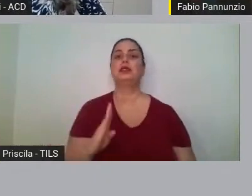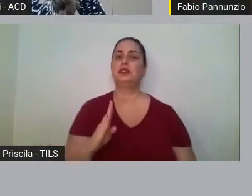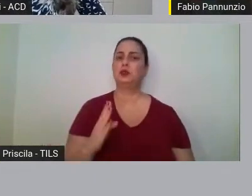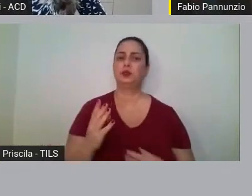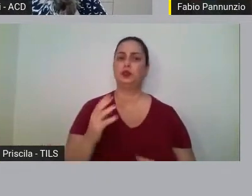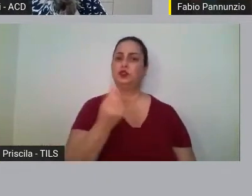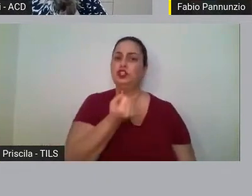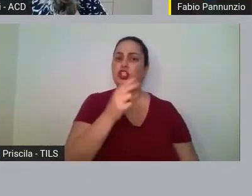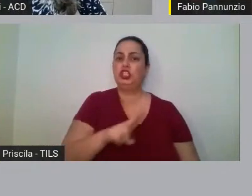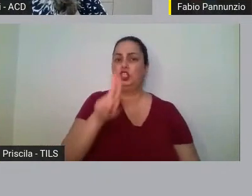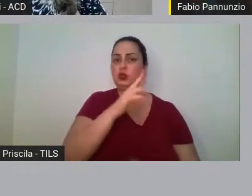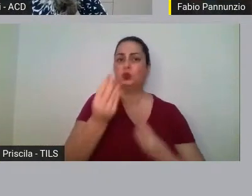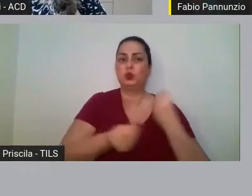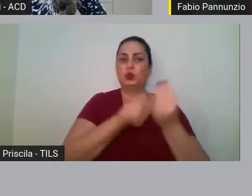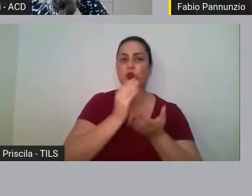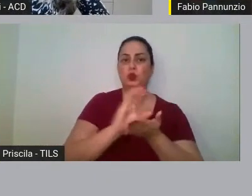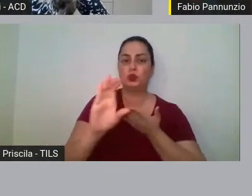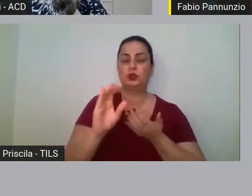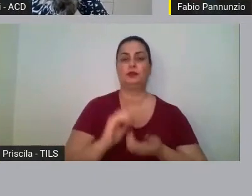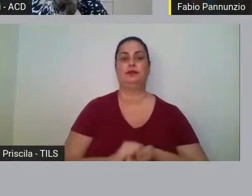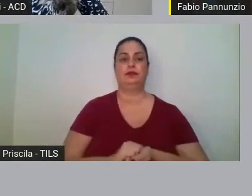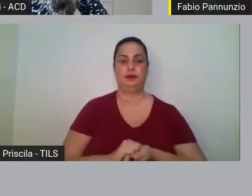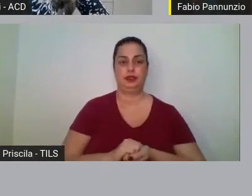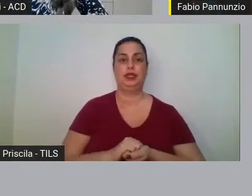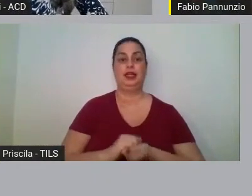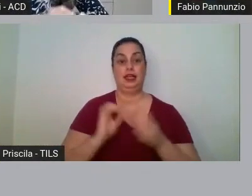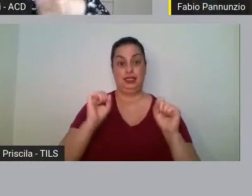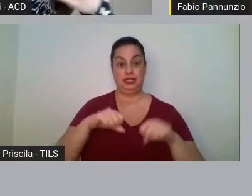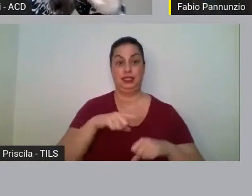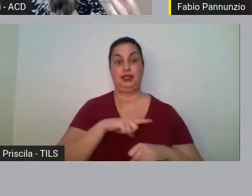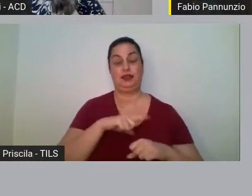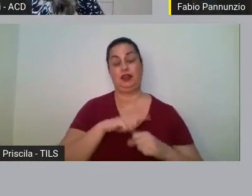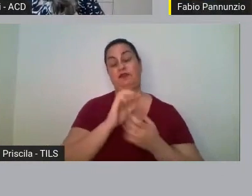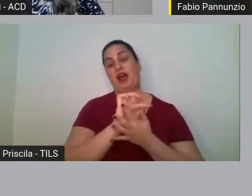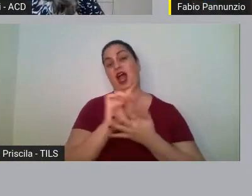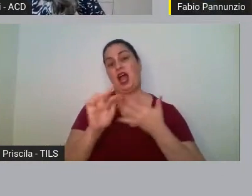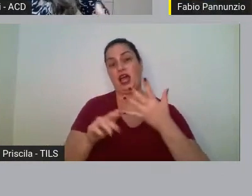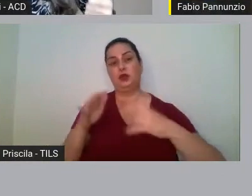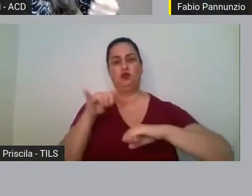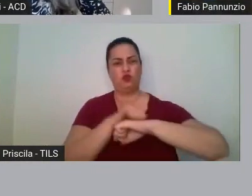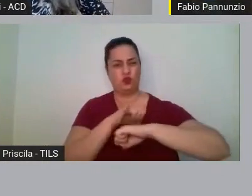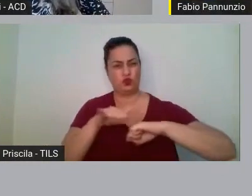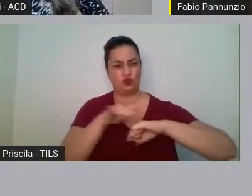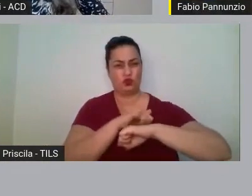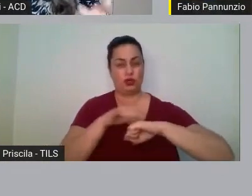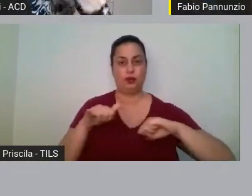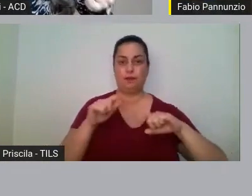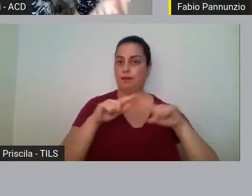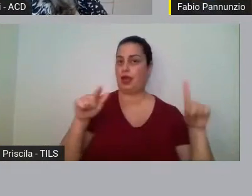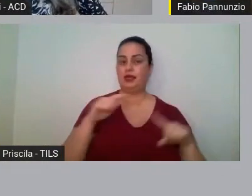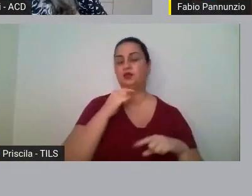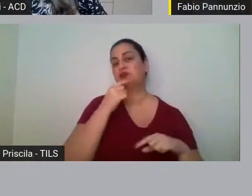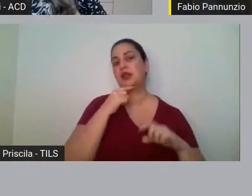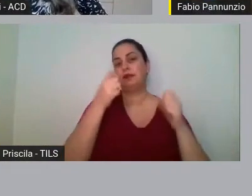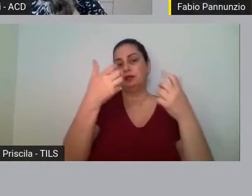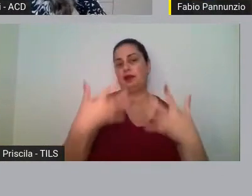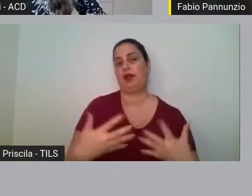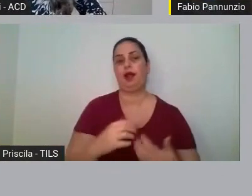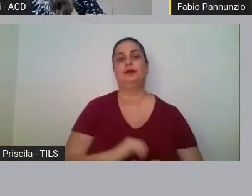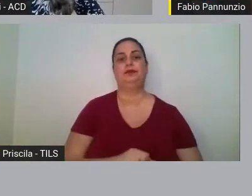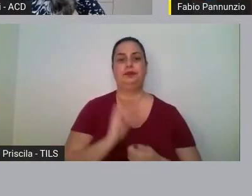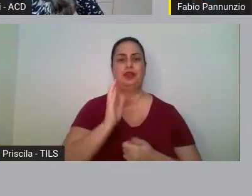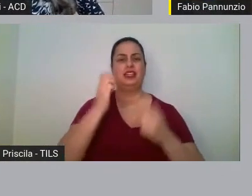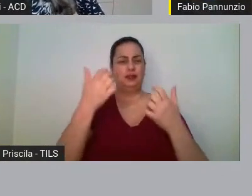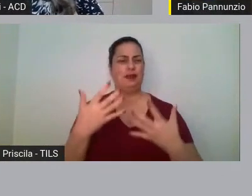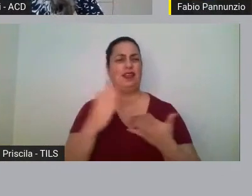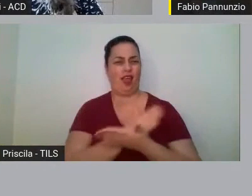São vários mecanismos que agora não vai dar tempo de explicar, mas eu já falei de alguns, já falei dos esqueletos, já falei da remuneração, da